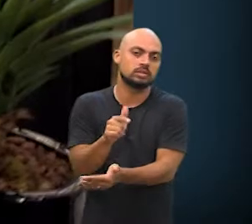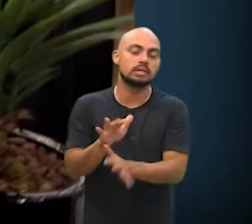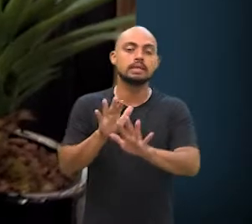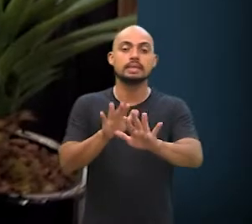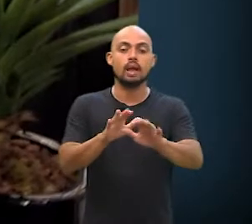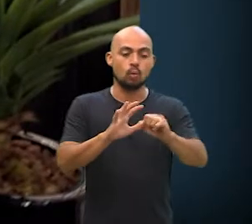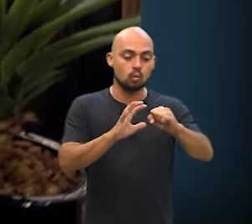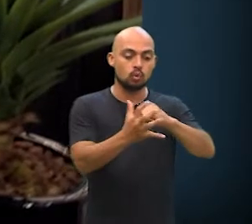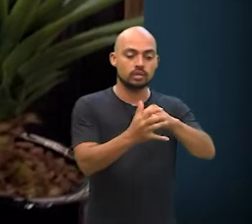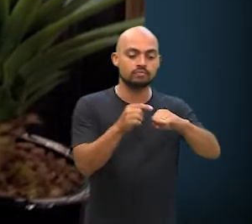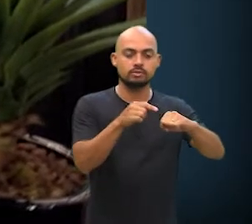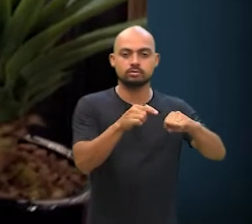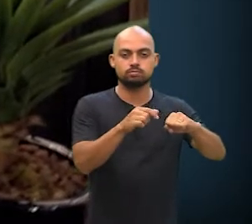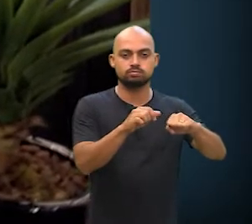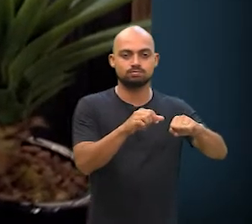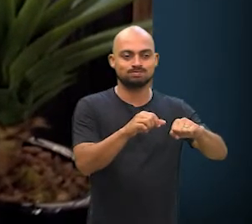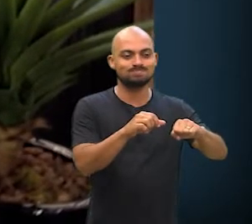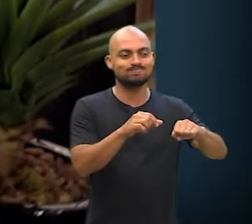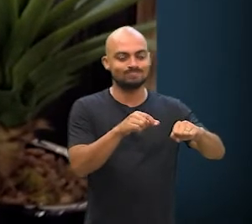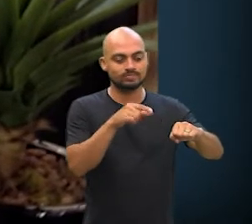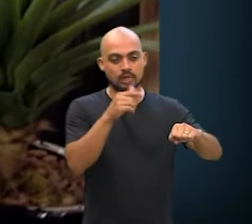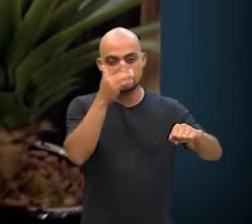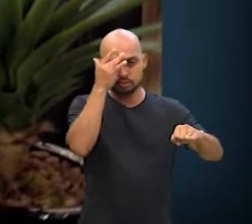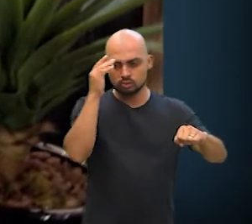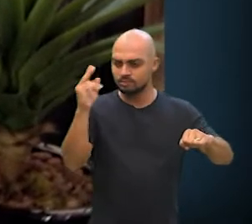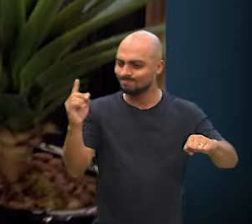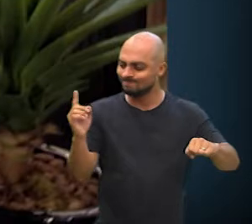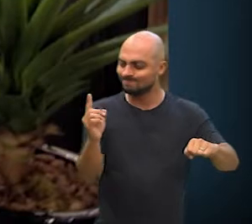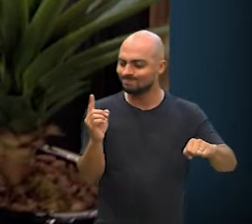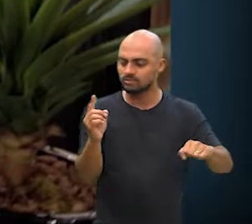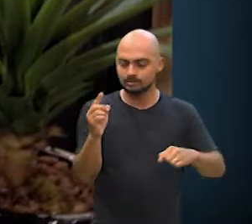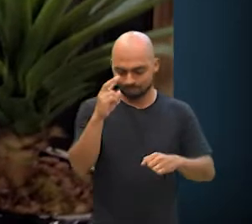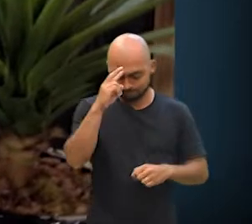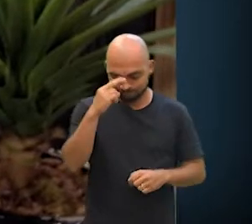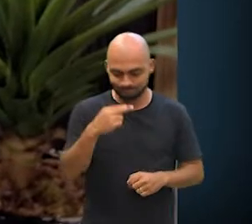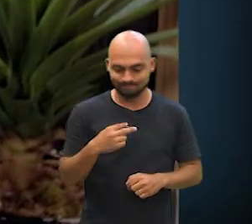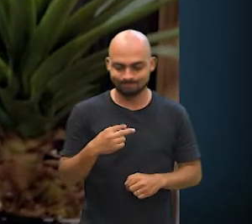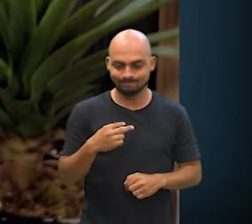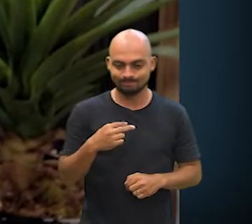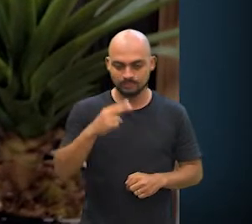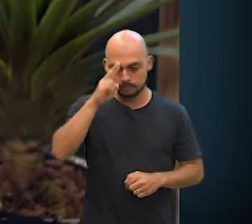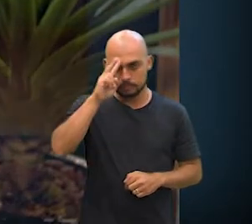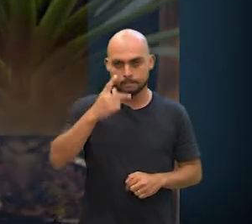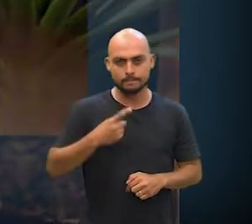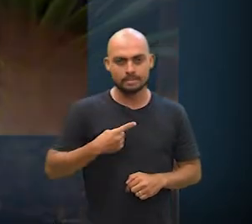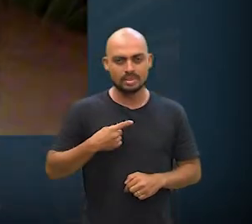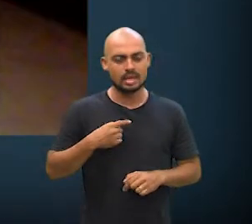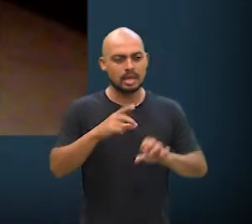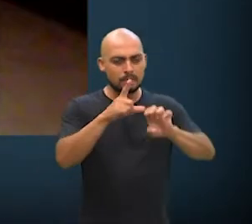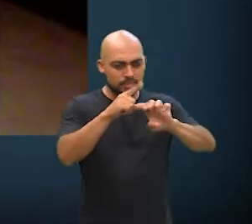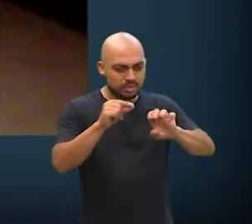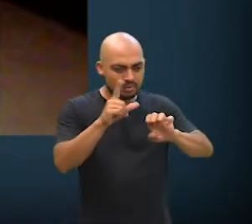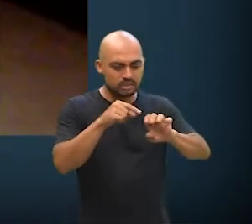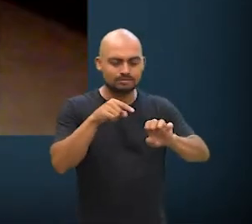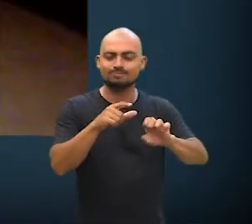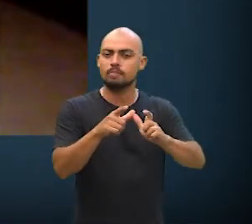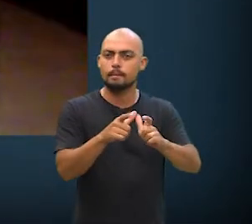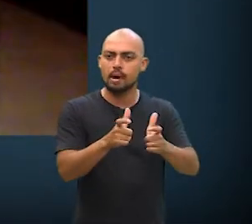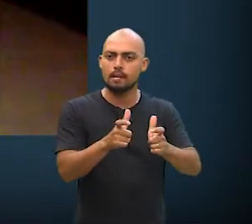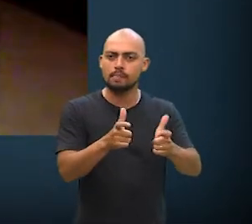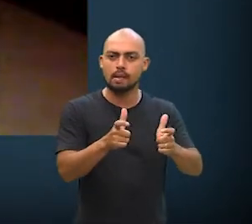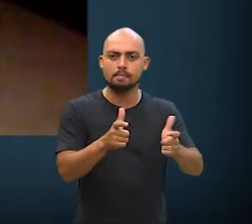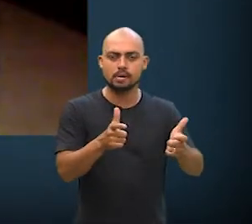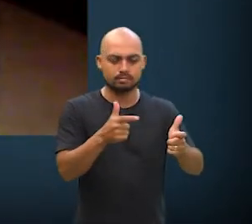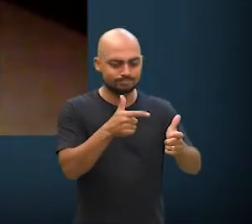essa pandemia veio com tudo isso, veio para as pessoas começarem a se olhar, começar a falar, pô, empreendedorismo começou a crescer, começou a entender